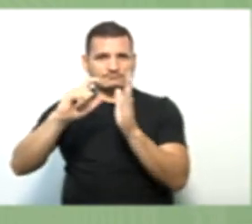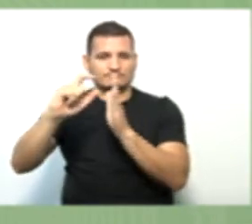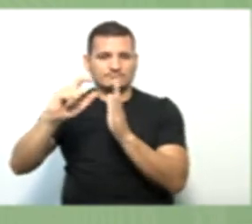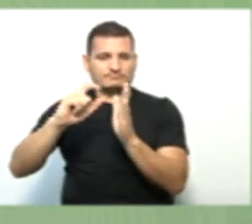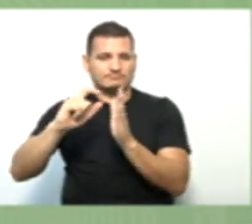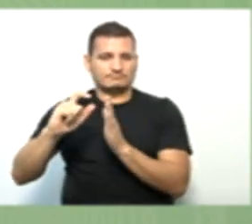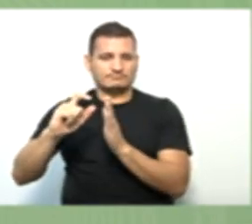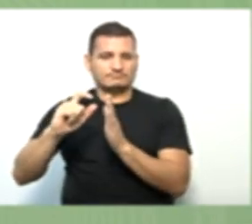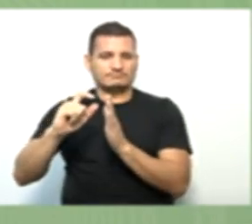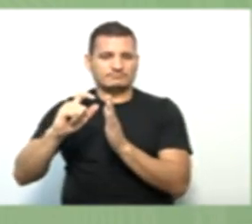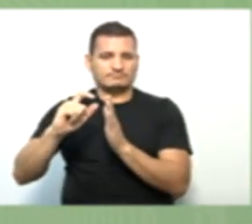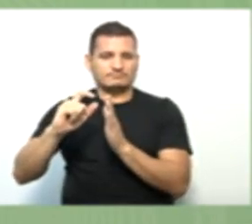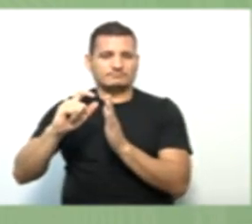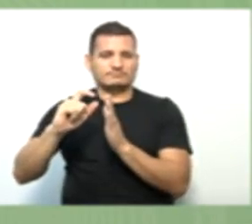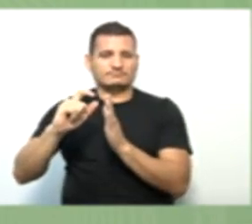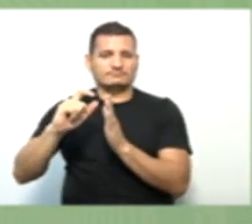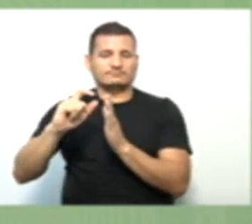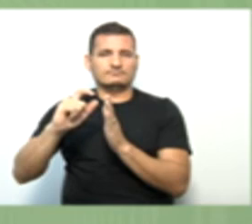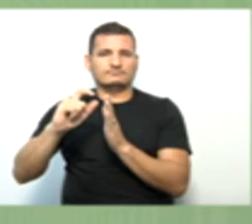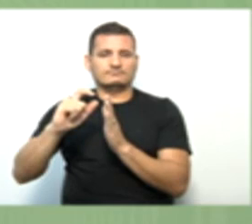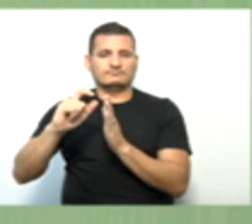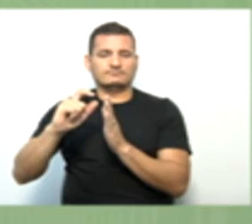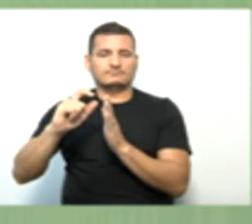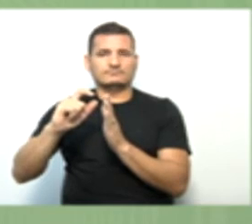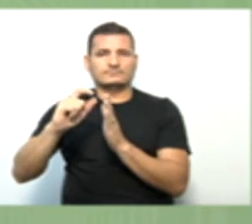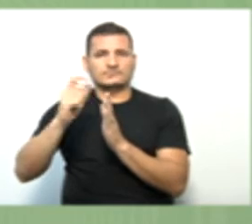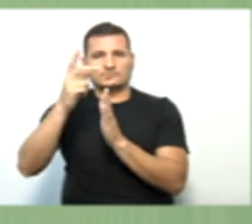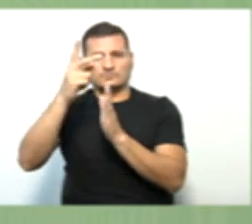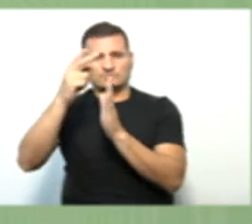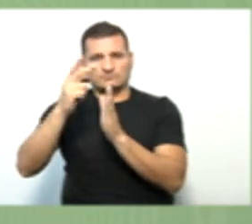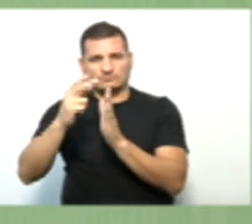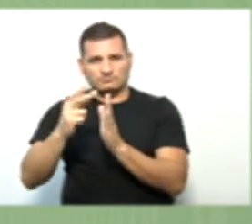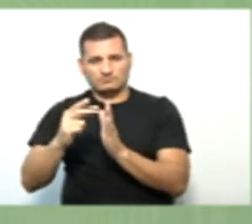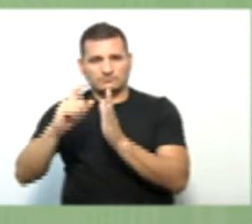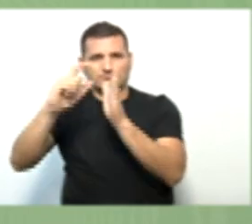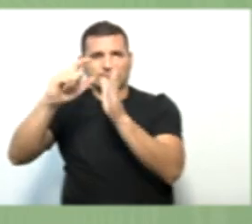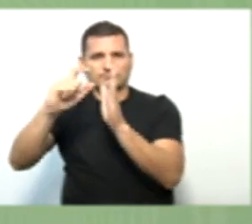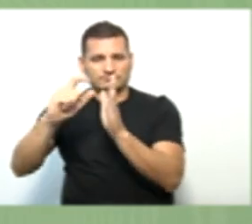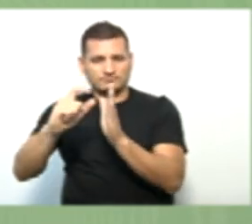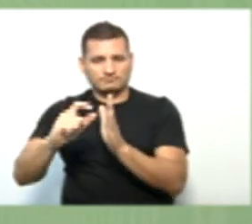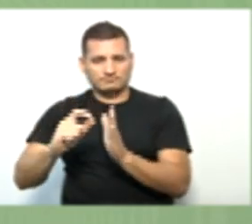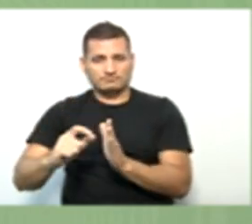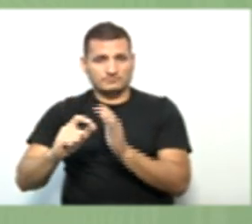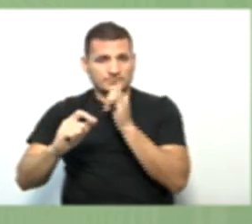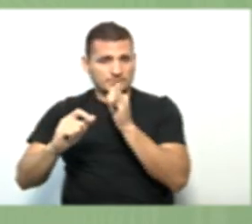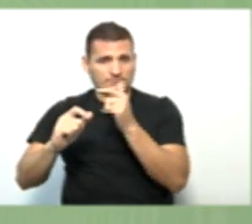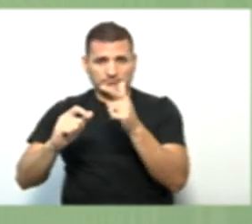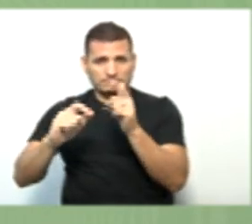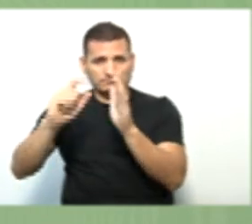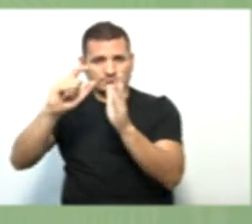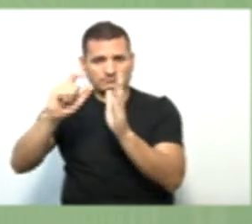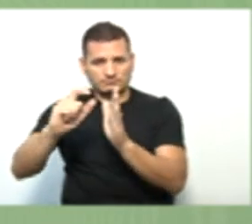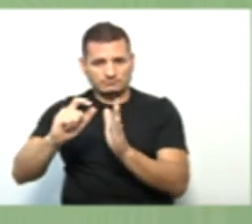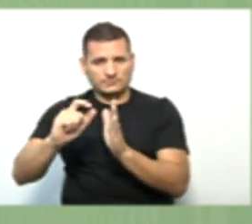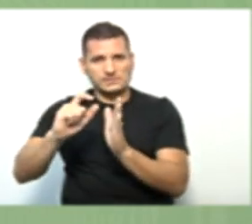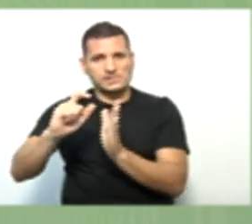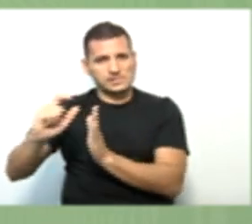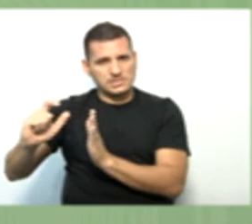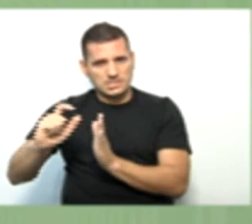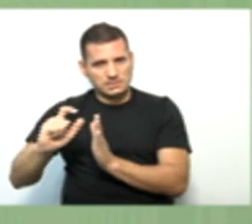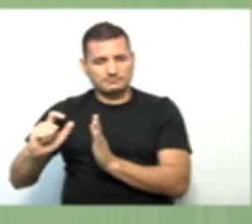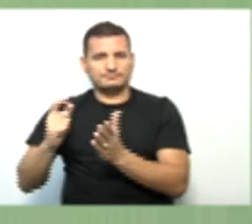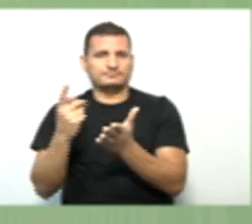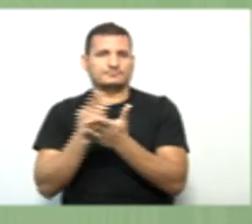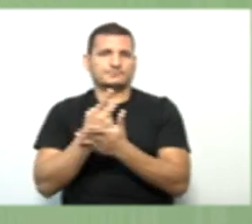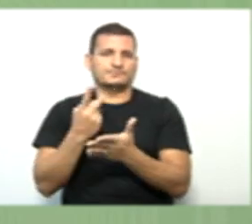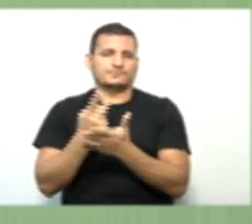dentro do while, eles têm que ter essa mesma quantidade de espaços aqui na frente, ó. Senão vai dar erro, certo? Então, é muito